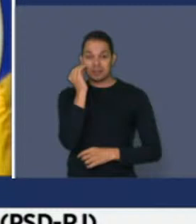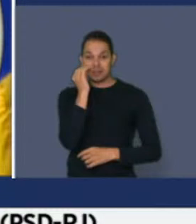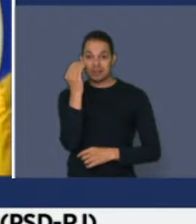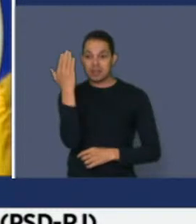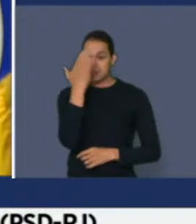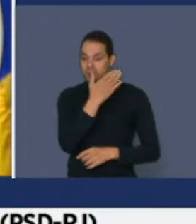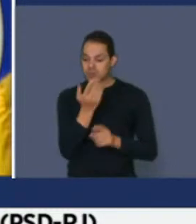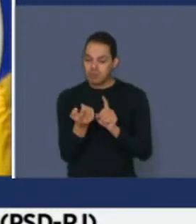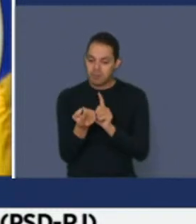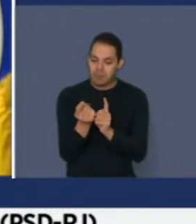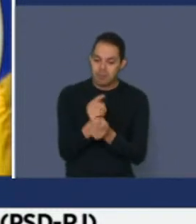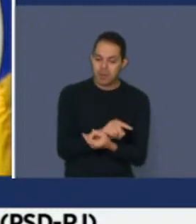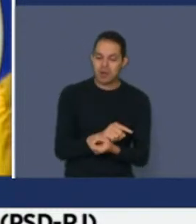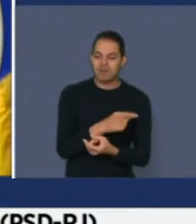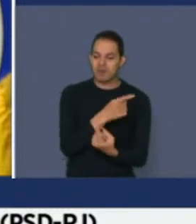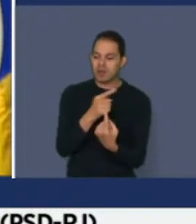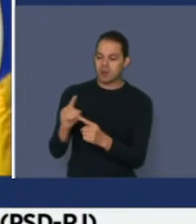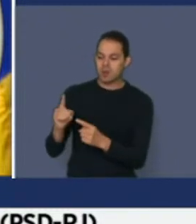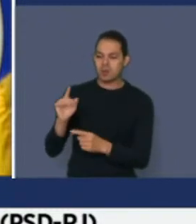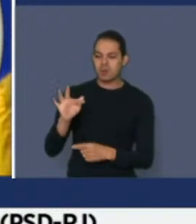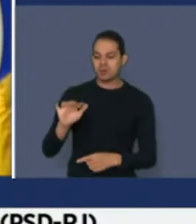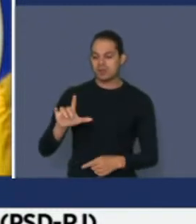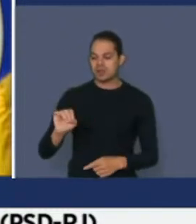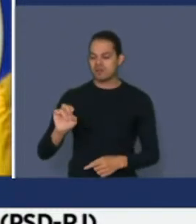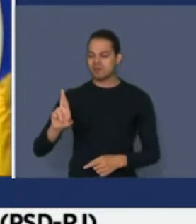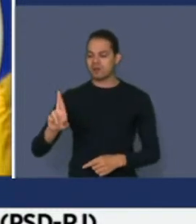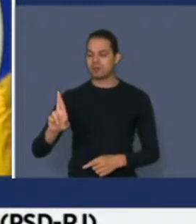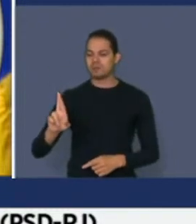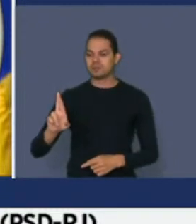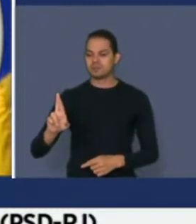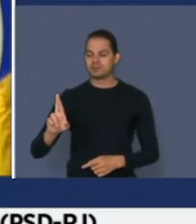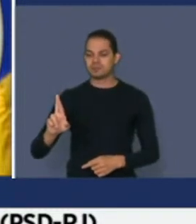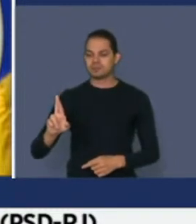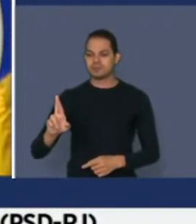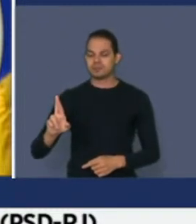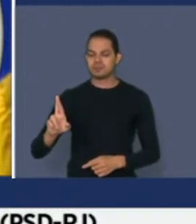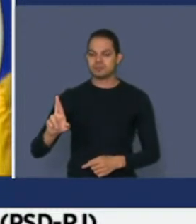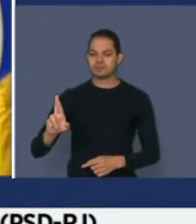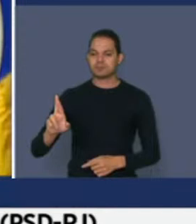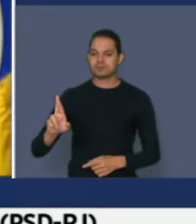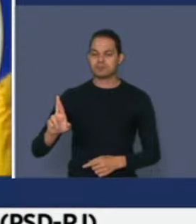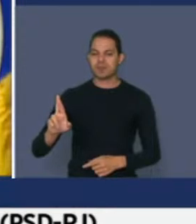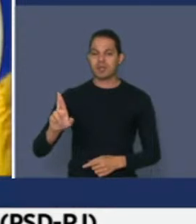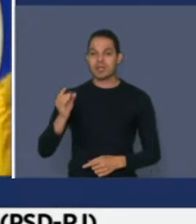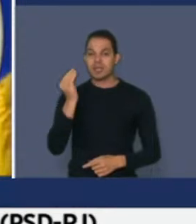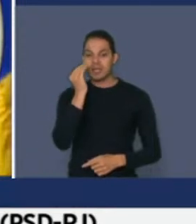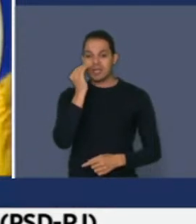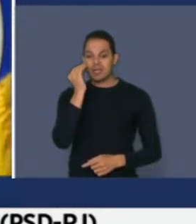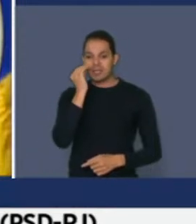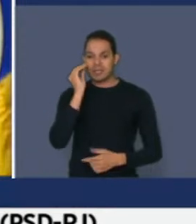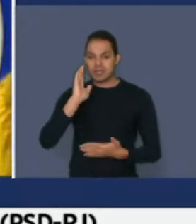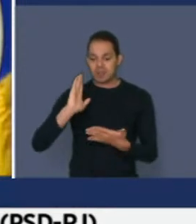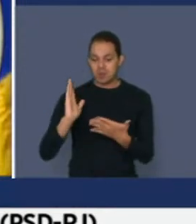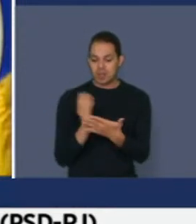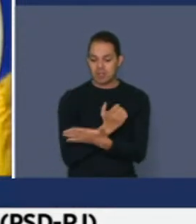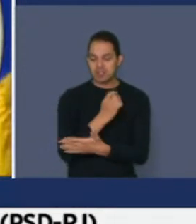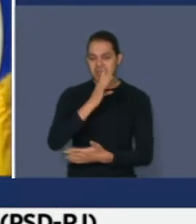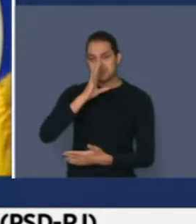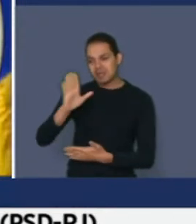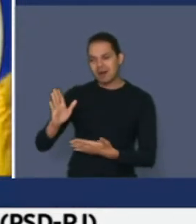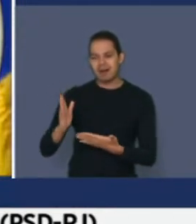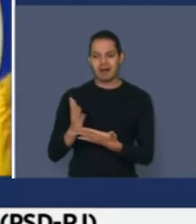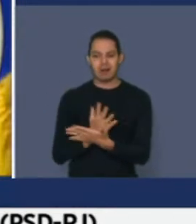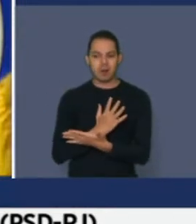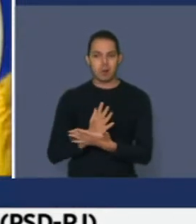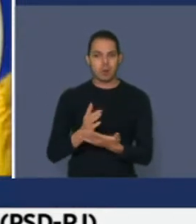contraprova à deputada Flor de Lis, ao menos retirar alguma das imputações que a